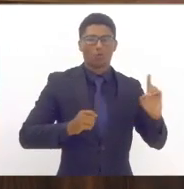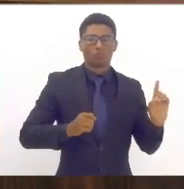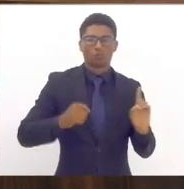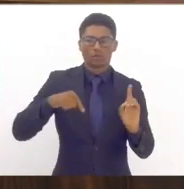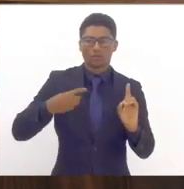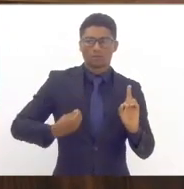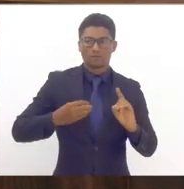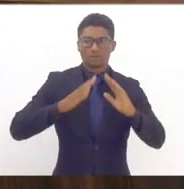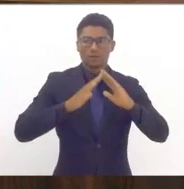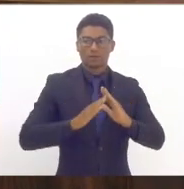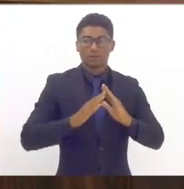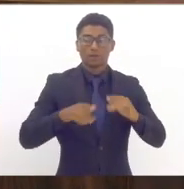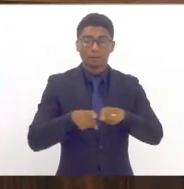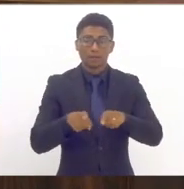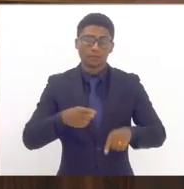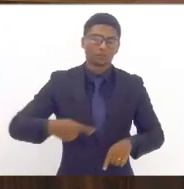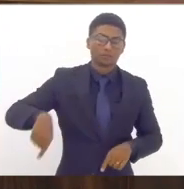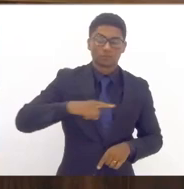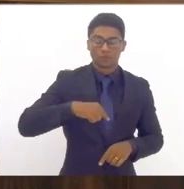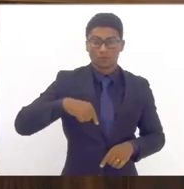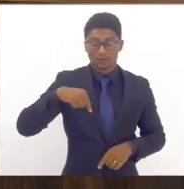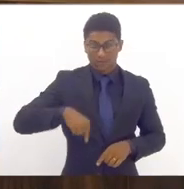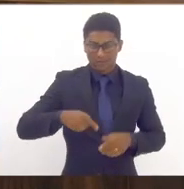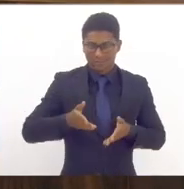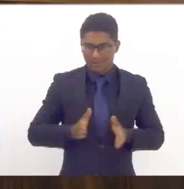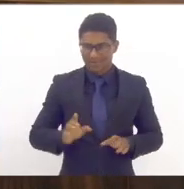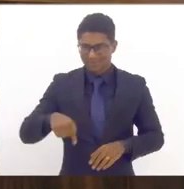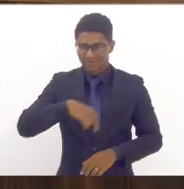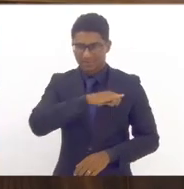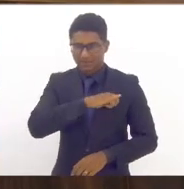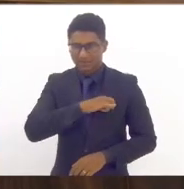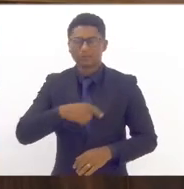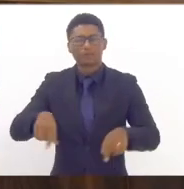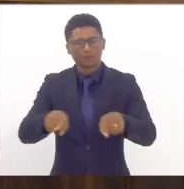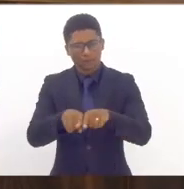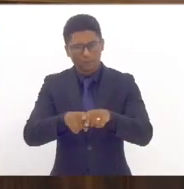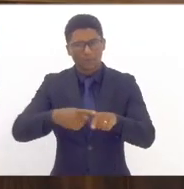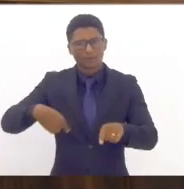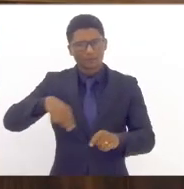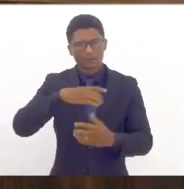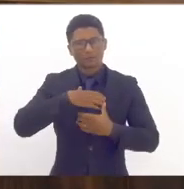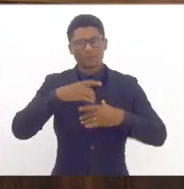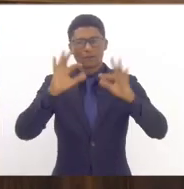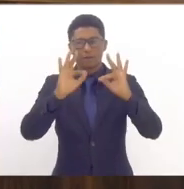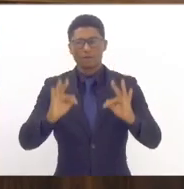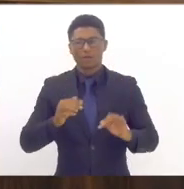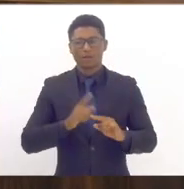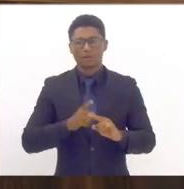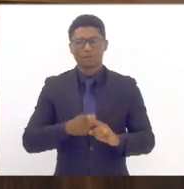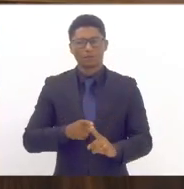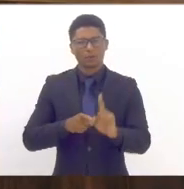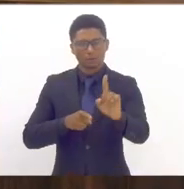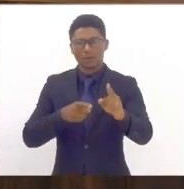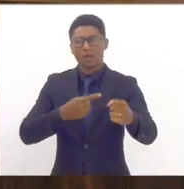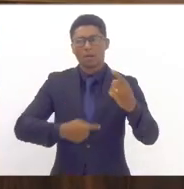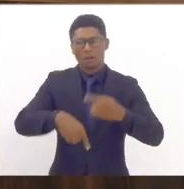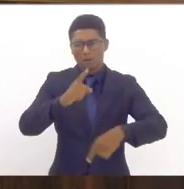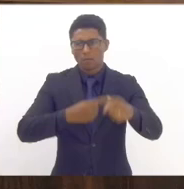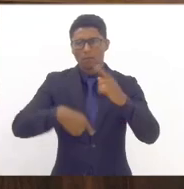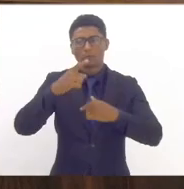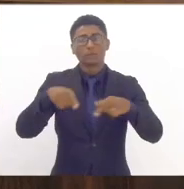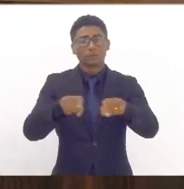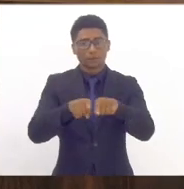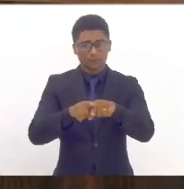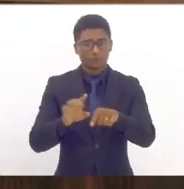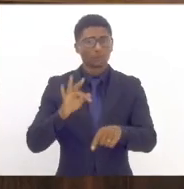nós, enquanto cariocas também, a gente fica feliz pela sua carreira ascendente, que vem pela frente, até já